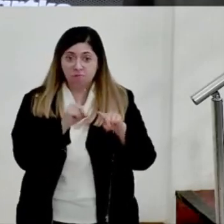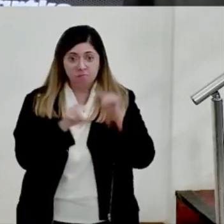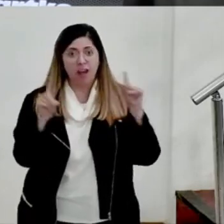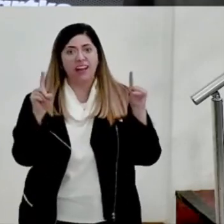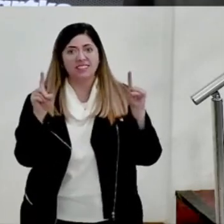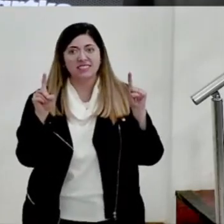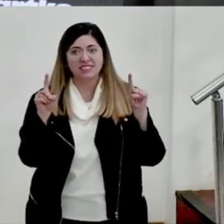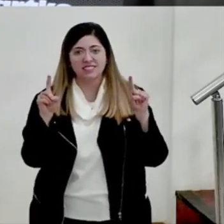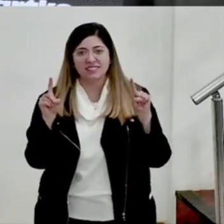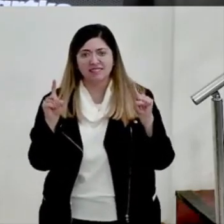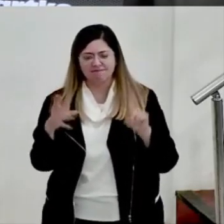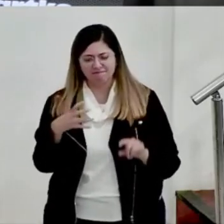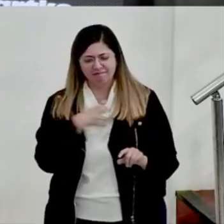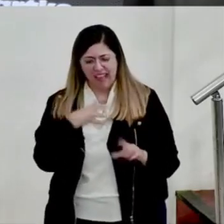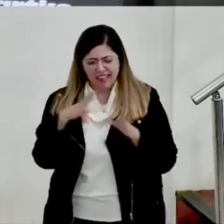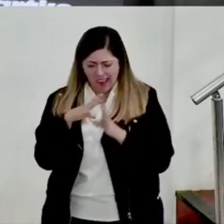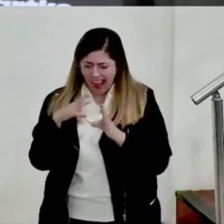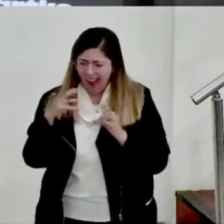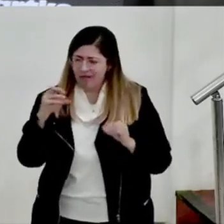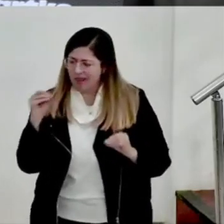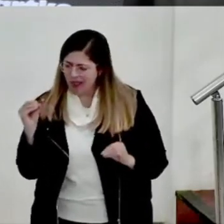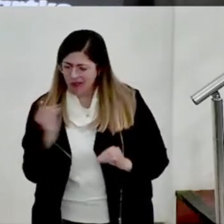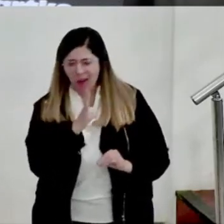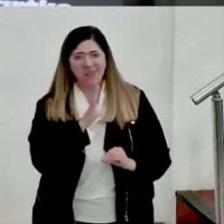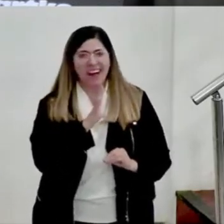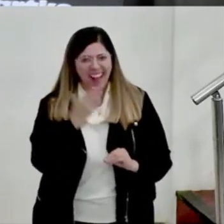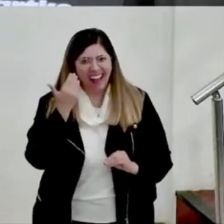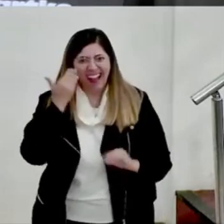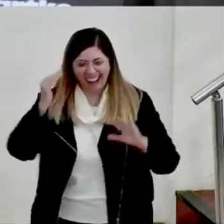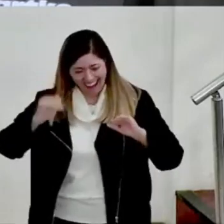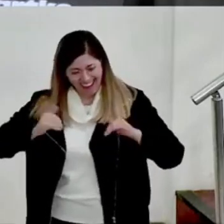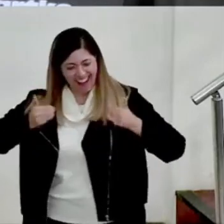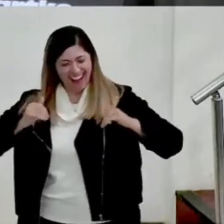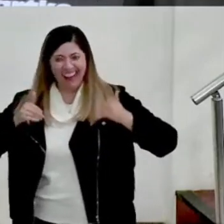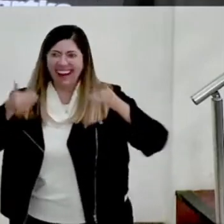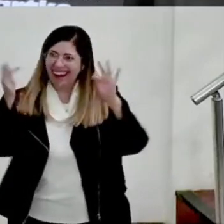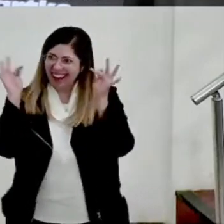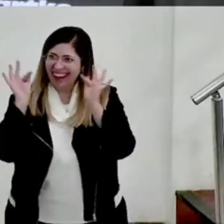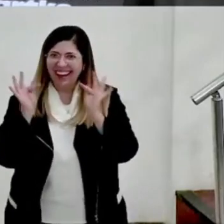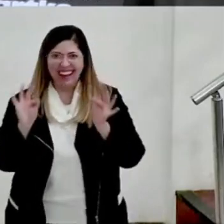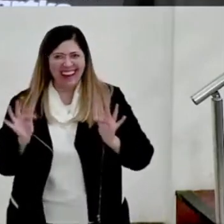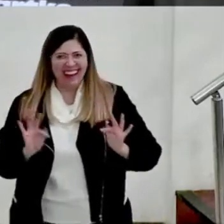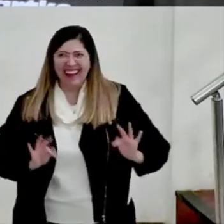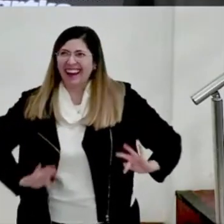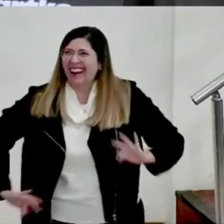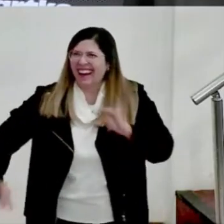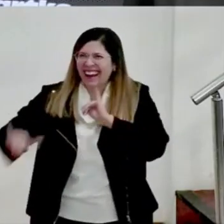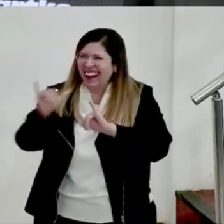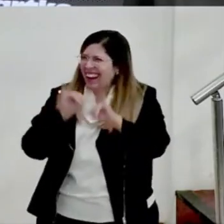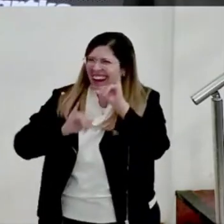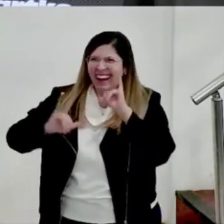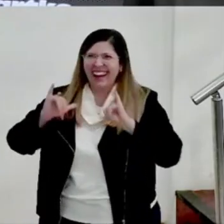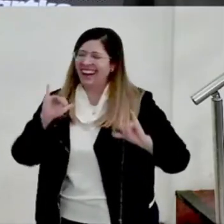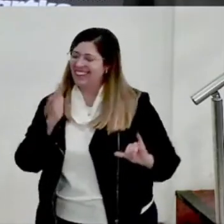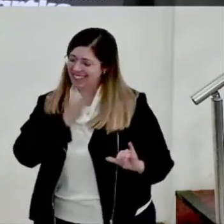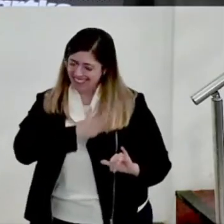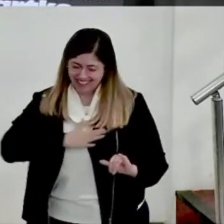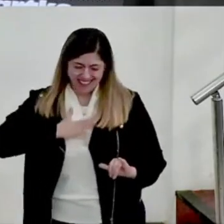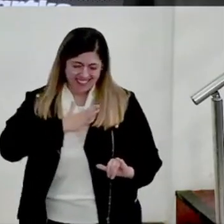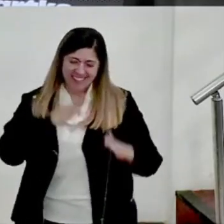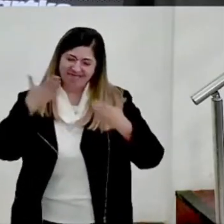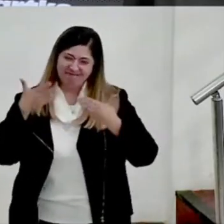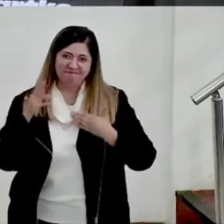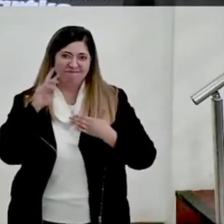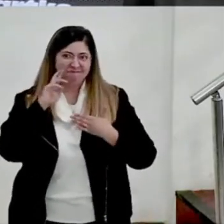Mas o que alegra o nosso coração e nos enche de júbilo, de alegria, de indizível prazer na presença de